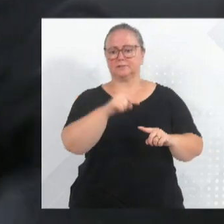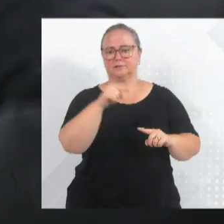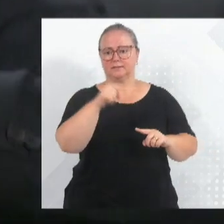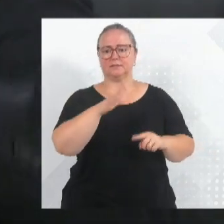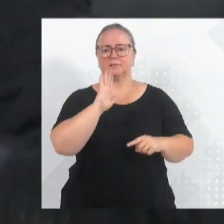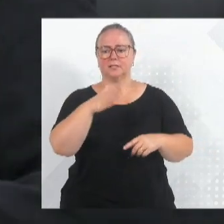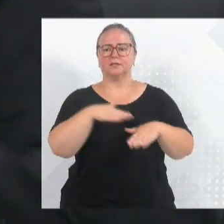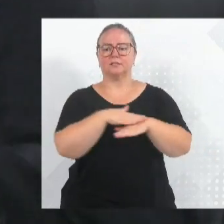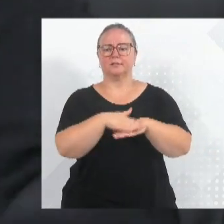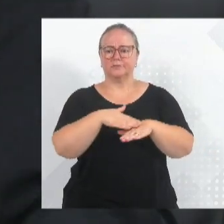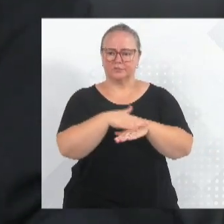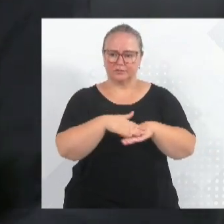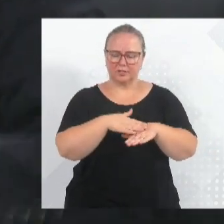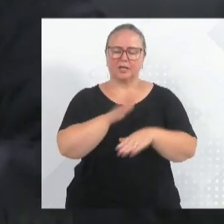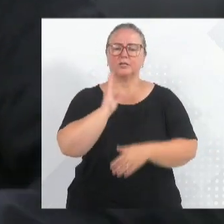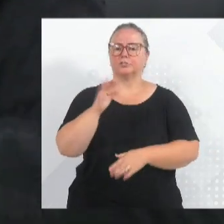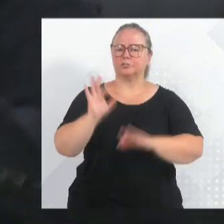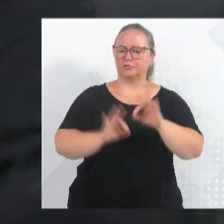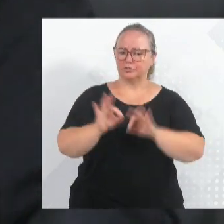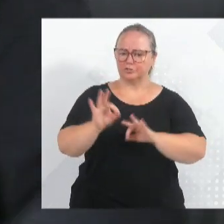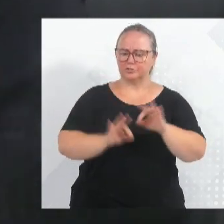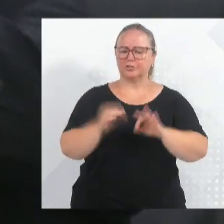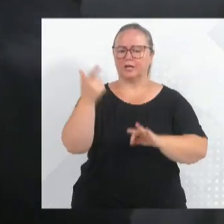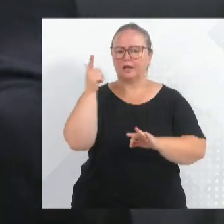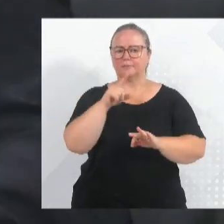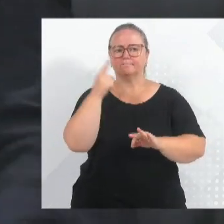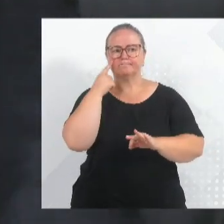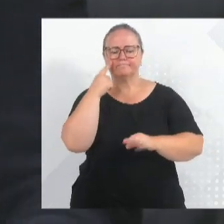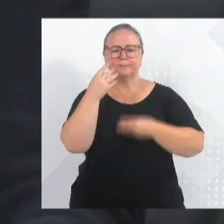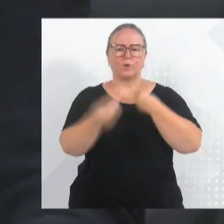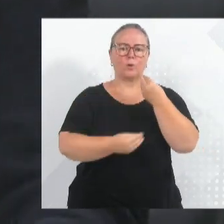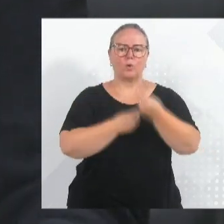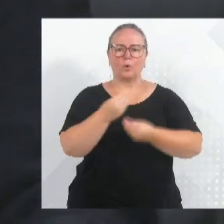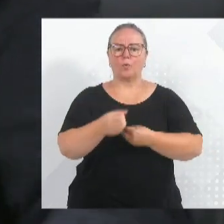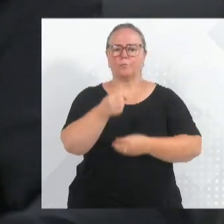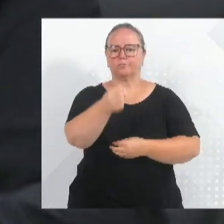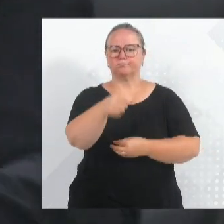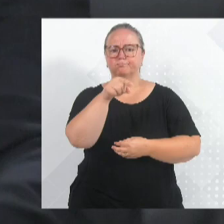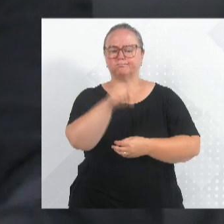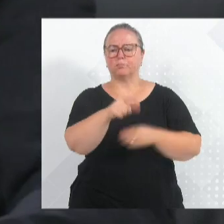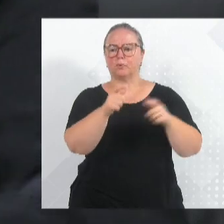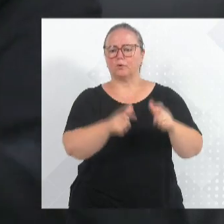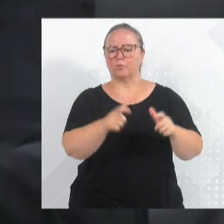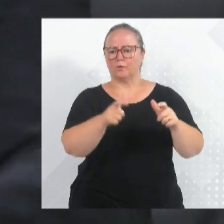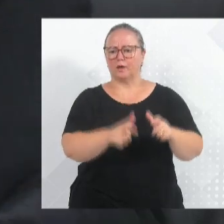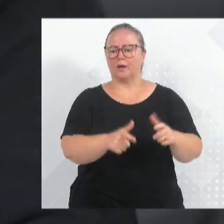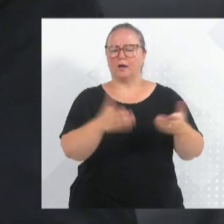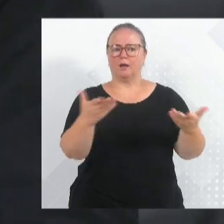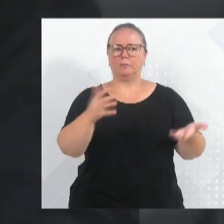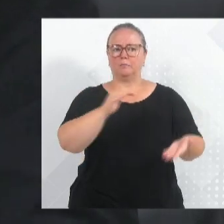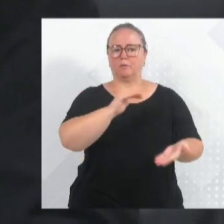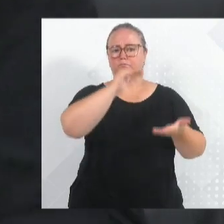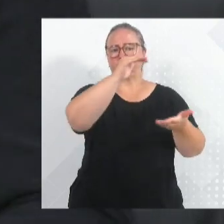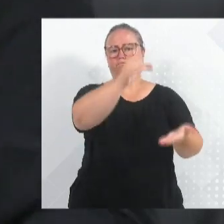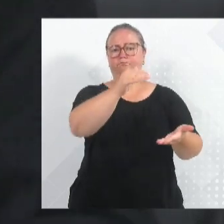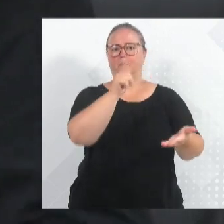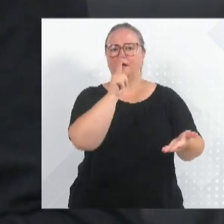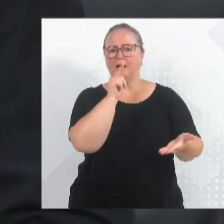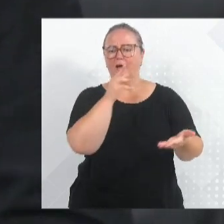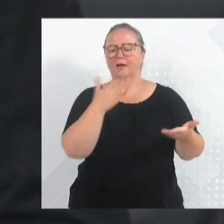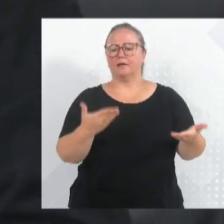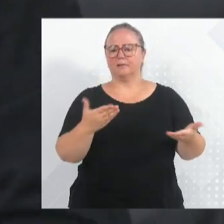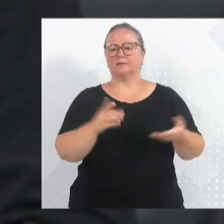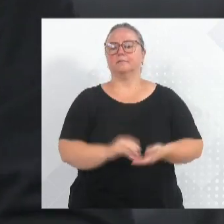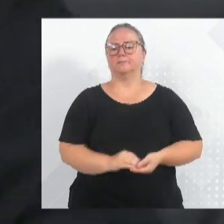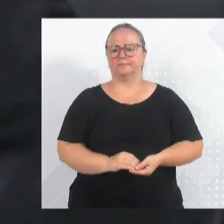com o senhor já se programou para ver a condição de estar colocando lá, provavelmente, uma caixa, alguma coisa nesse sentido, para poder resolver.